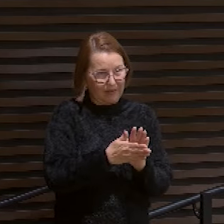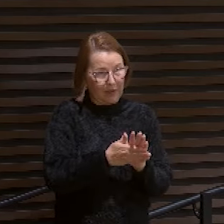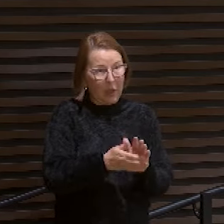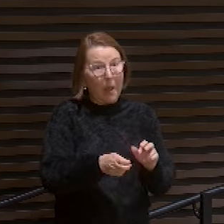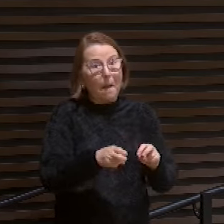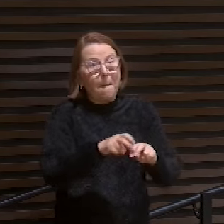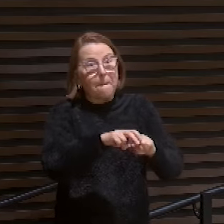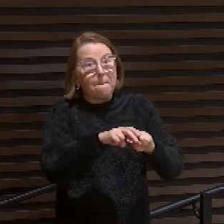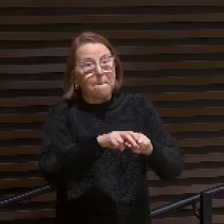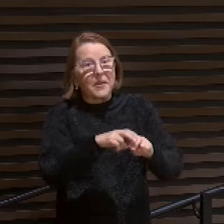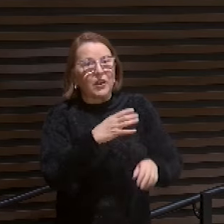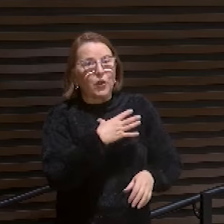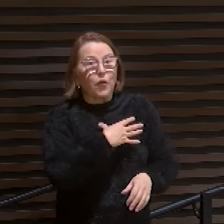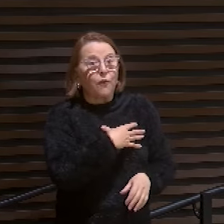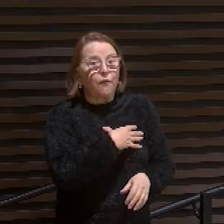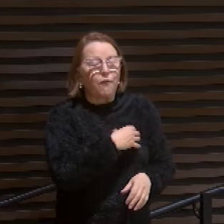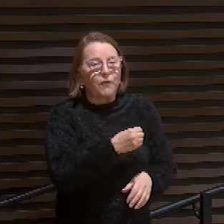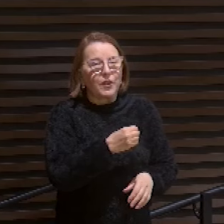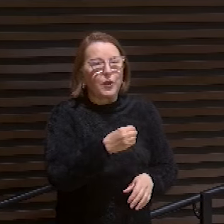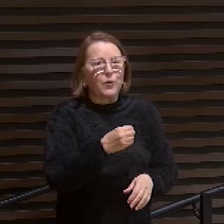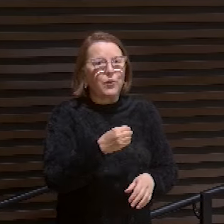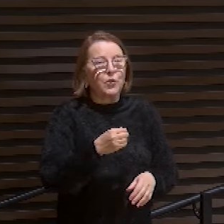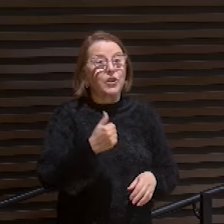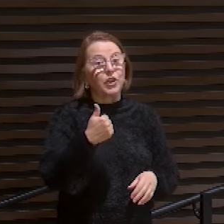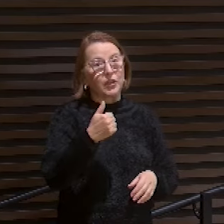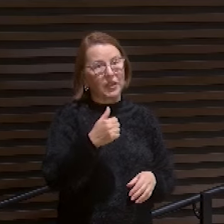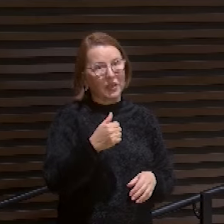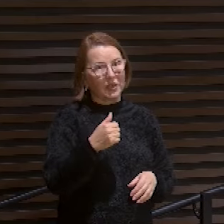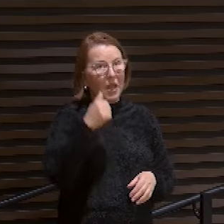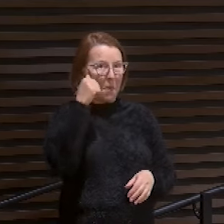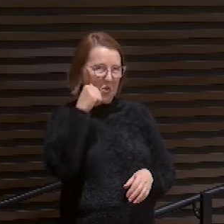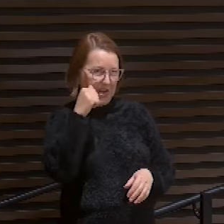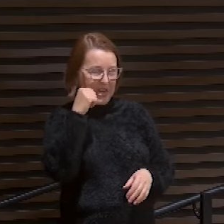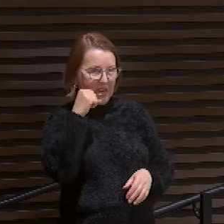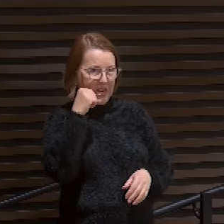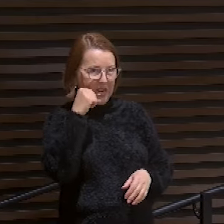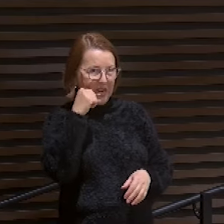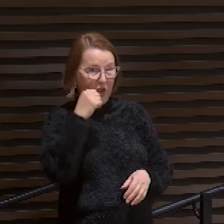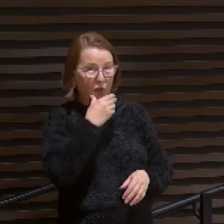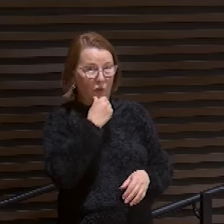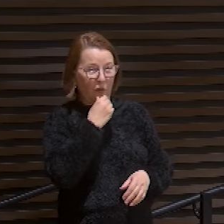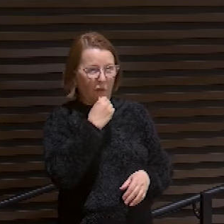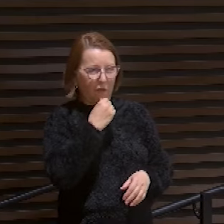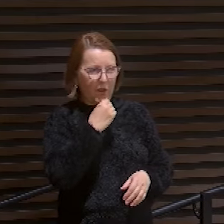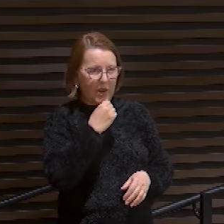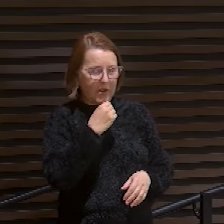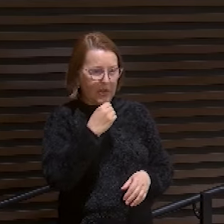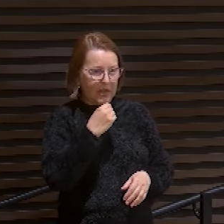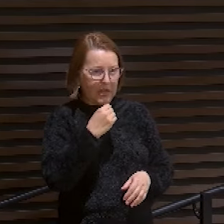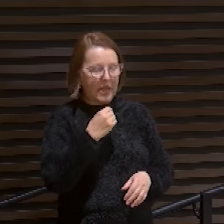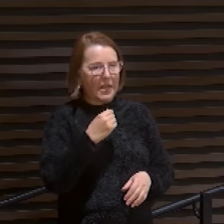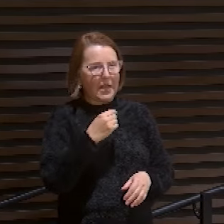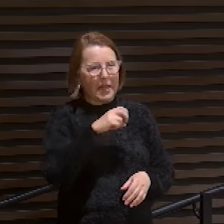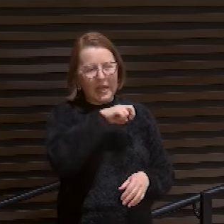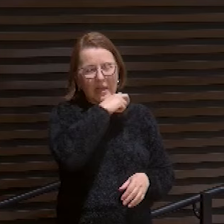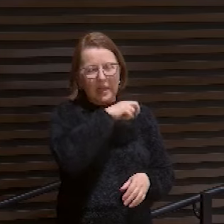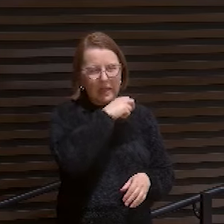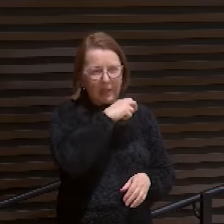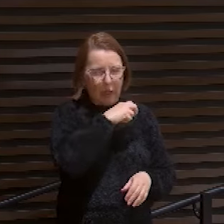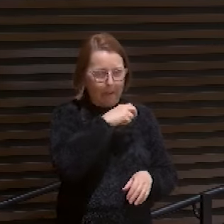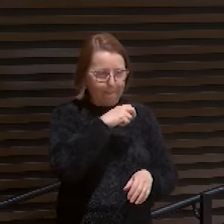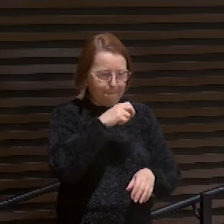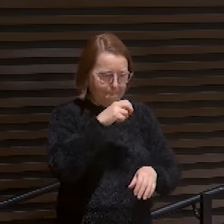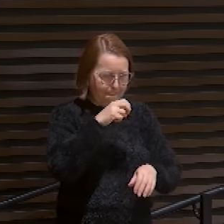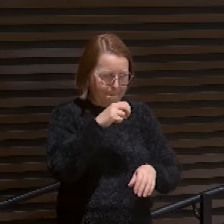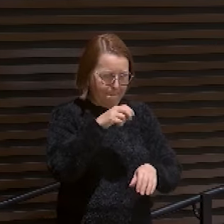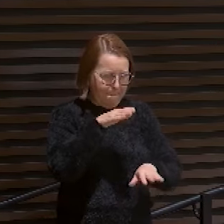mulher, que iria pisotear na cabeça. Depois ele fala que a mulher